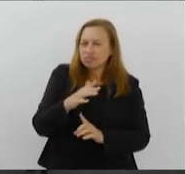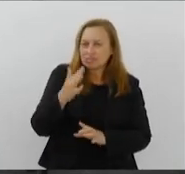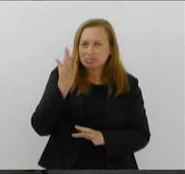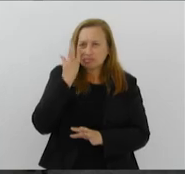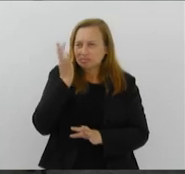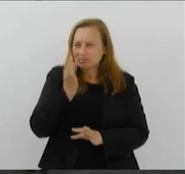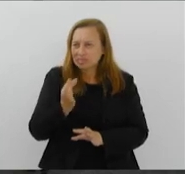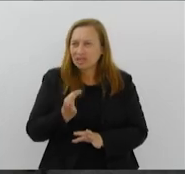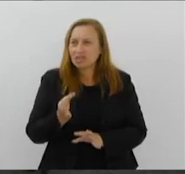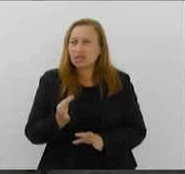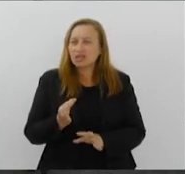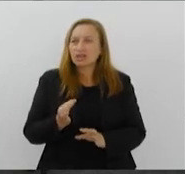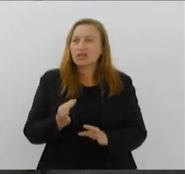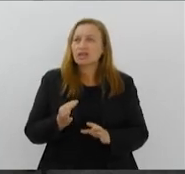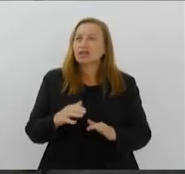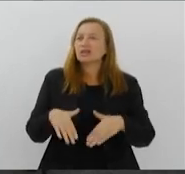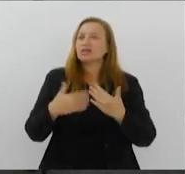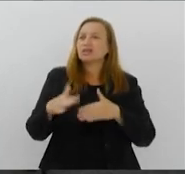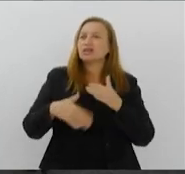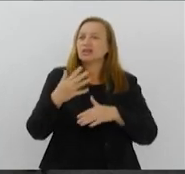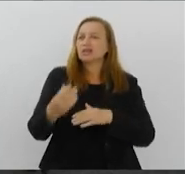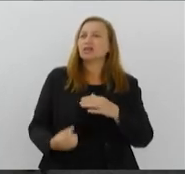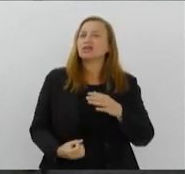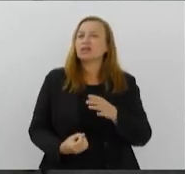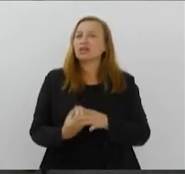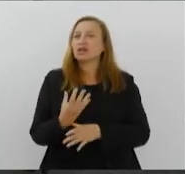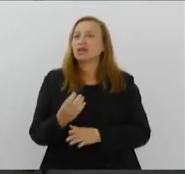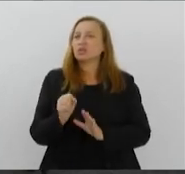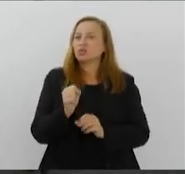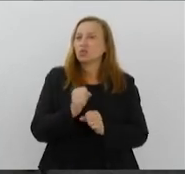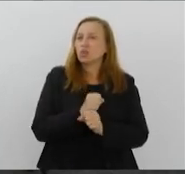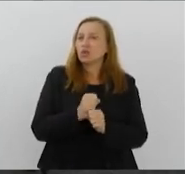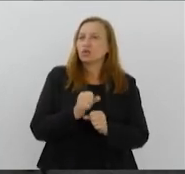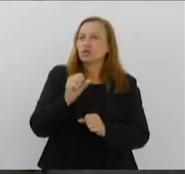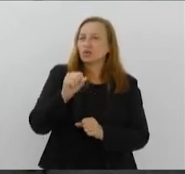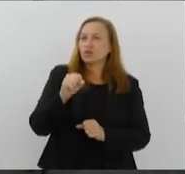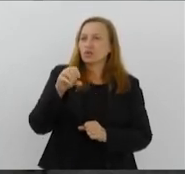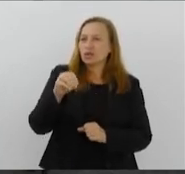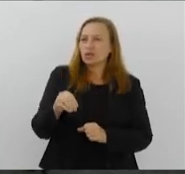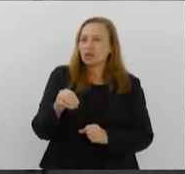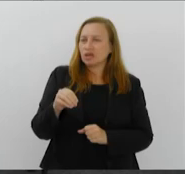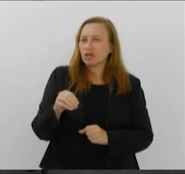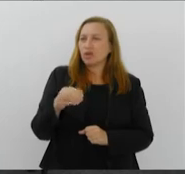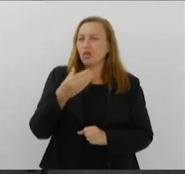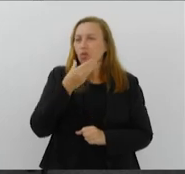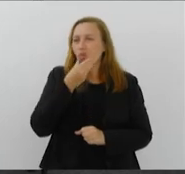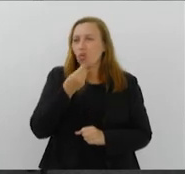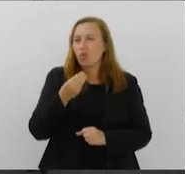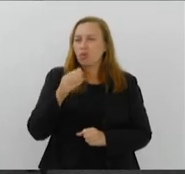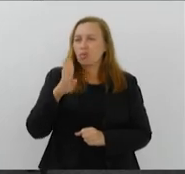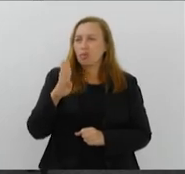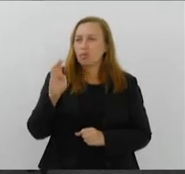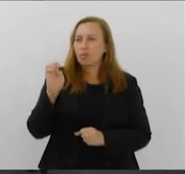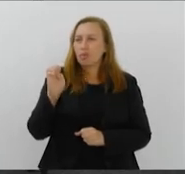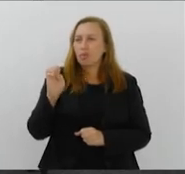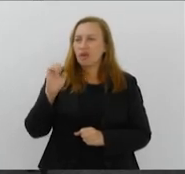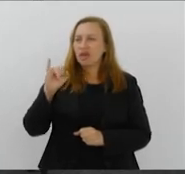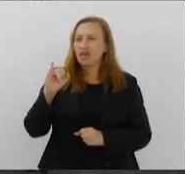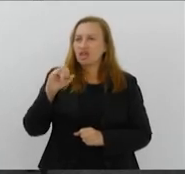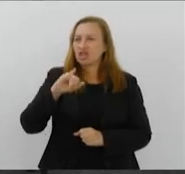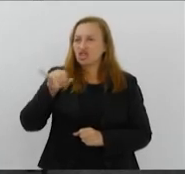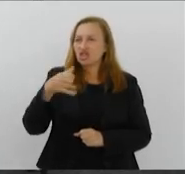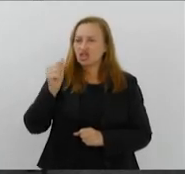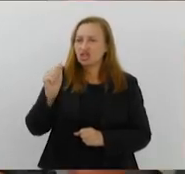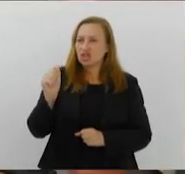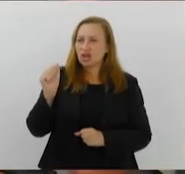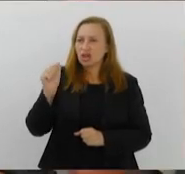noção clara, ele foi desenvolvido na década de 80 por um americano chamado Benjamin Franklin Chaves Jr. Ele era da Carolina